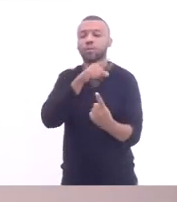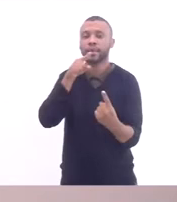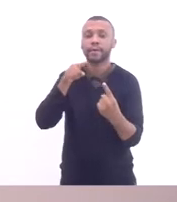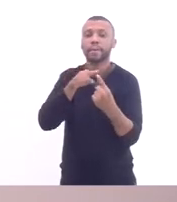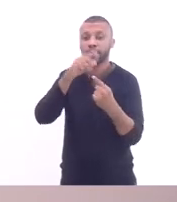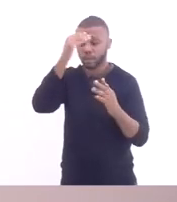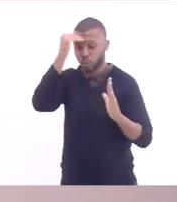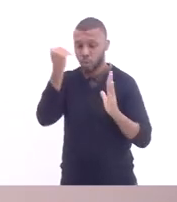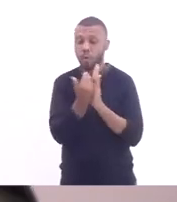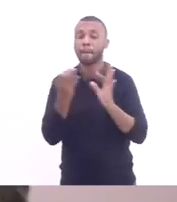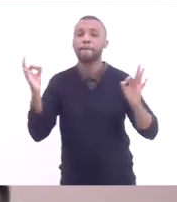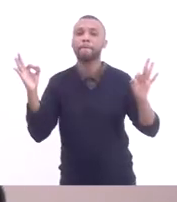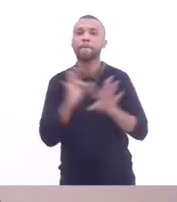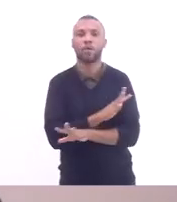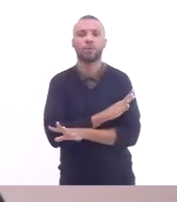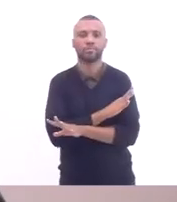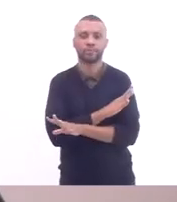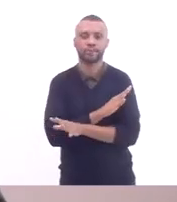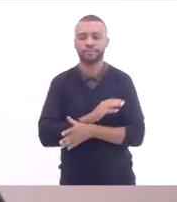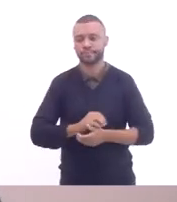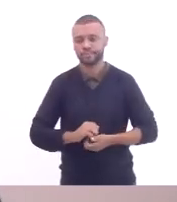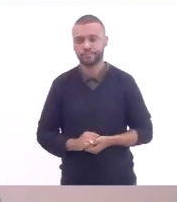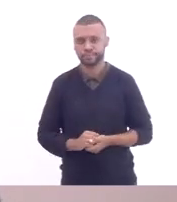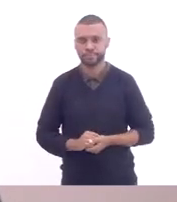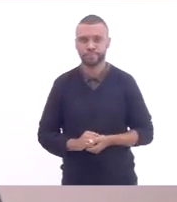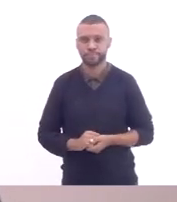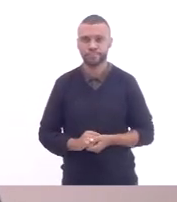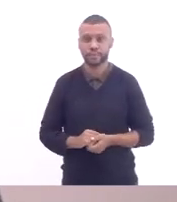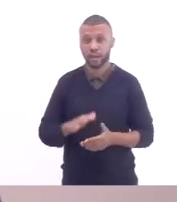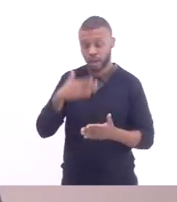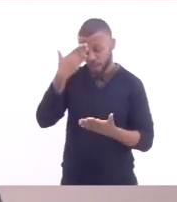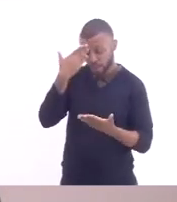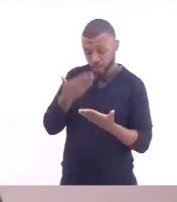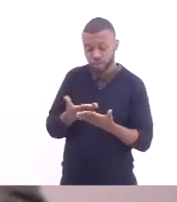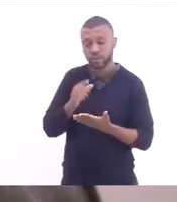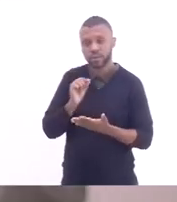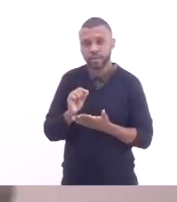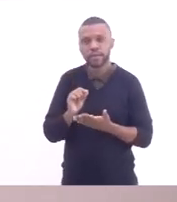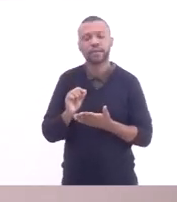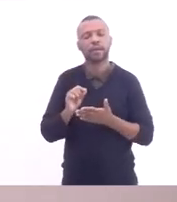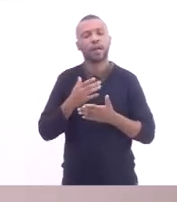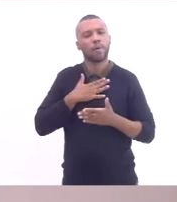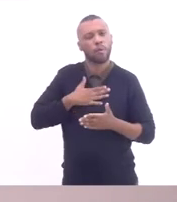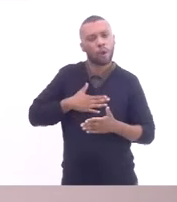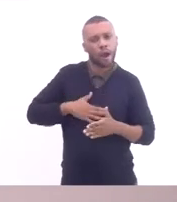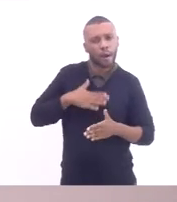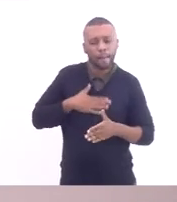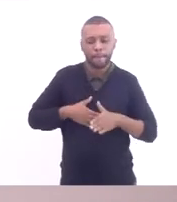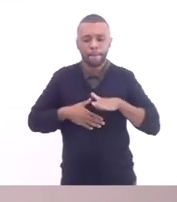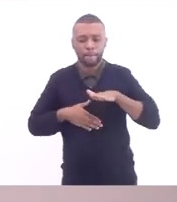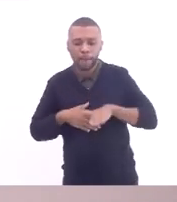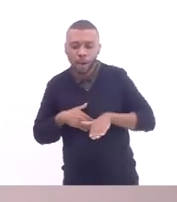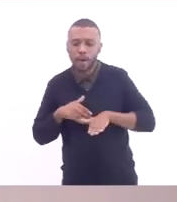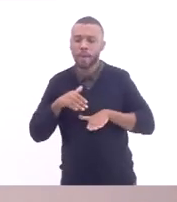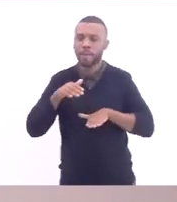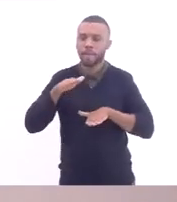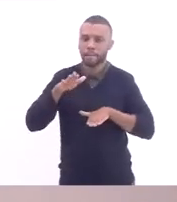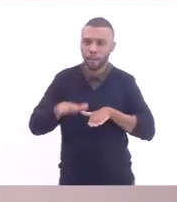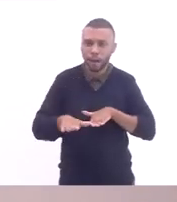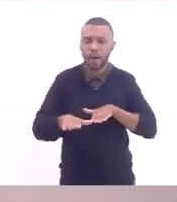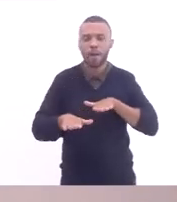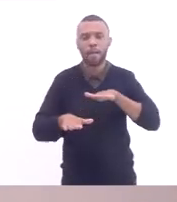cumprida também. Então, eu acho que é um passo de cada vez, um passo a passo, e mais uma vez